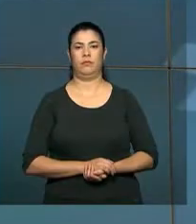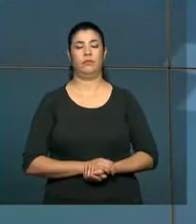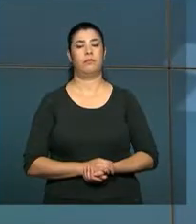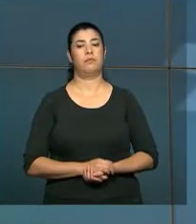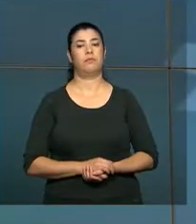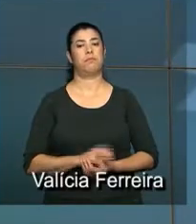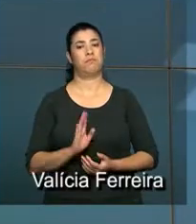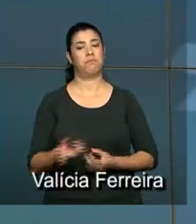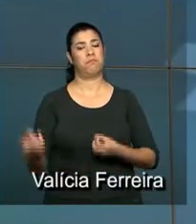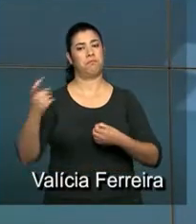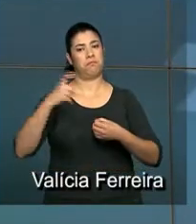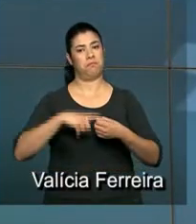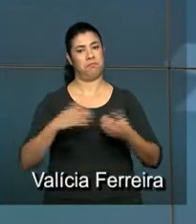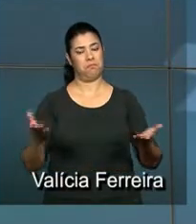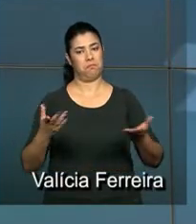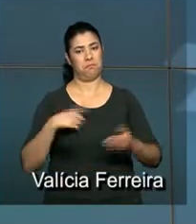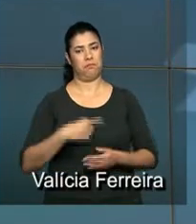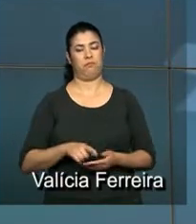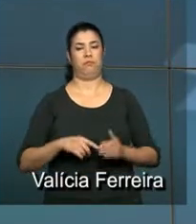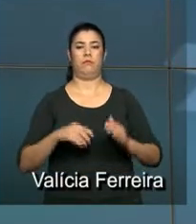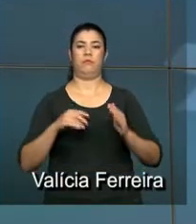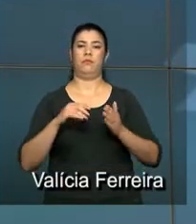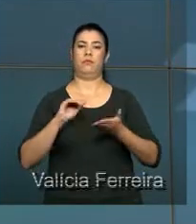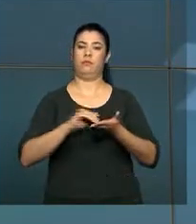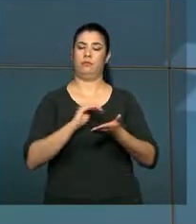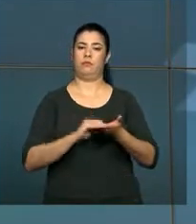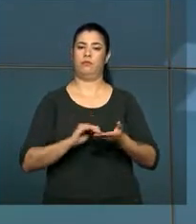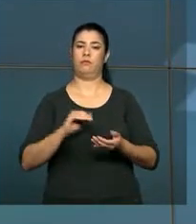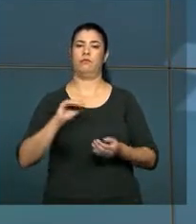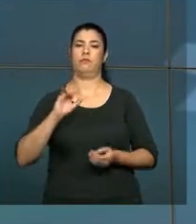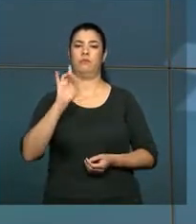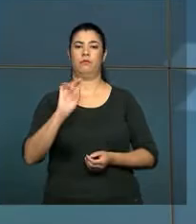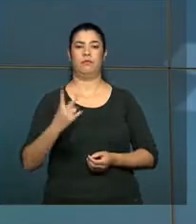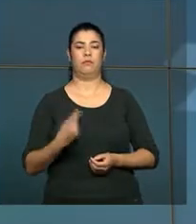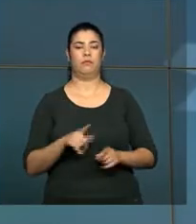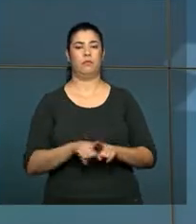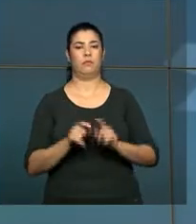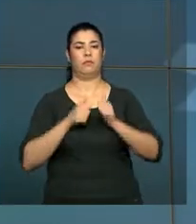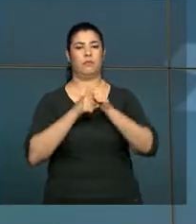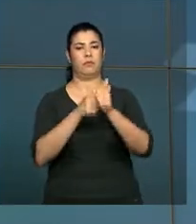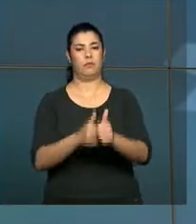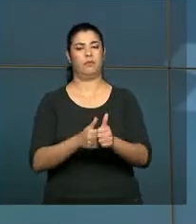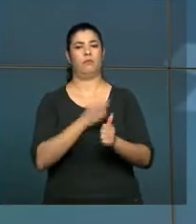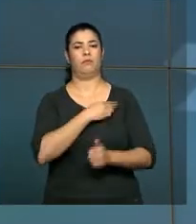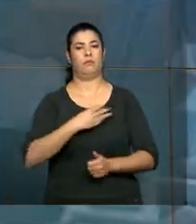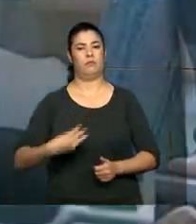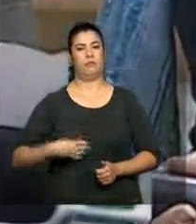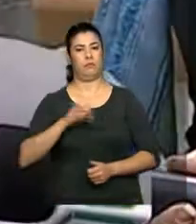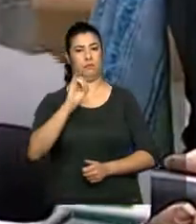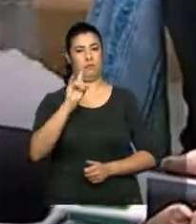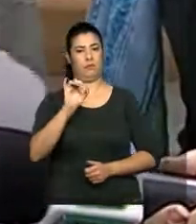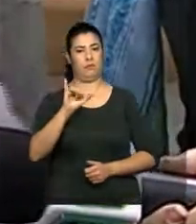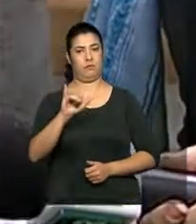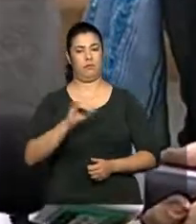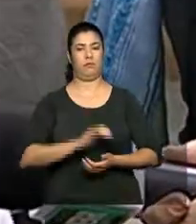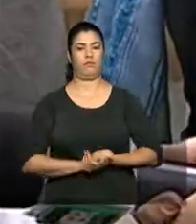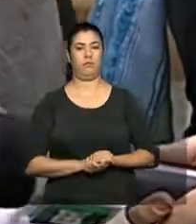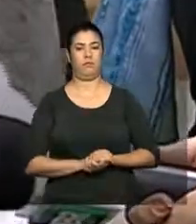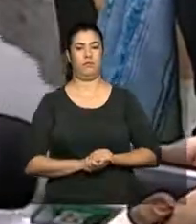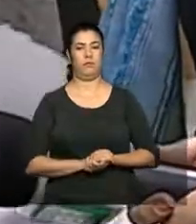Voltamos ao vivo à Secretaria de Direitos Humanos para acompanhar entrevista coletiva com a ministra Ideli Salvatti.